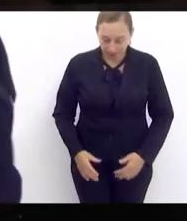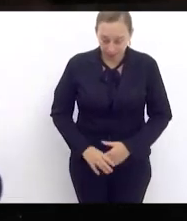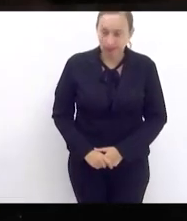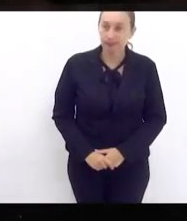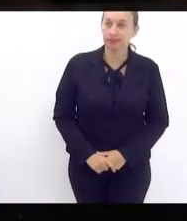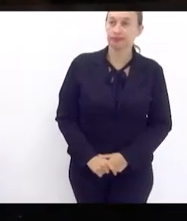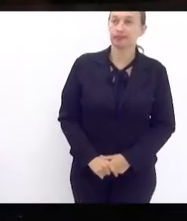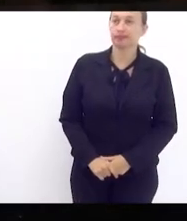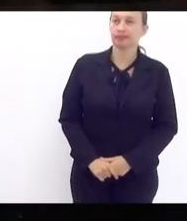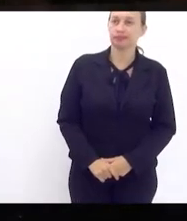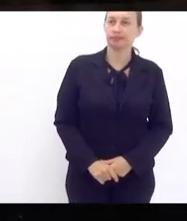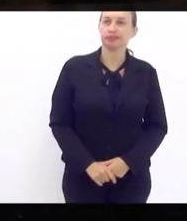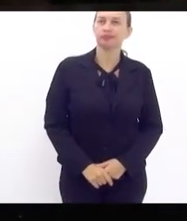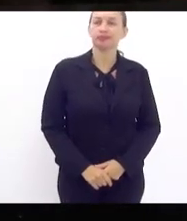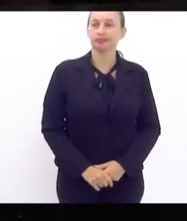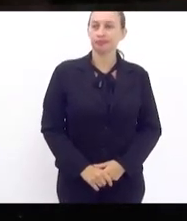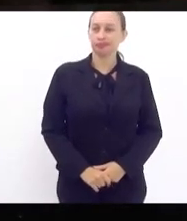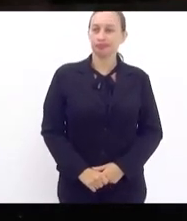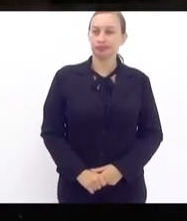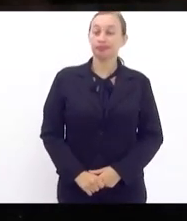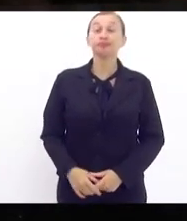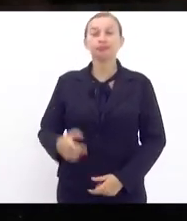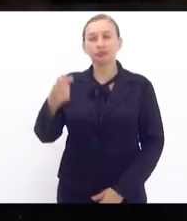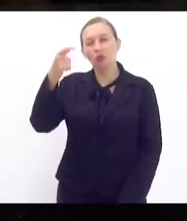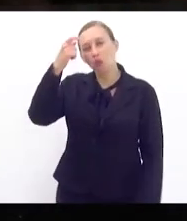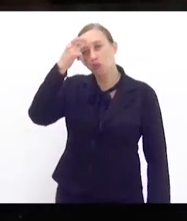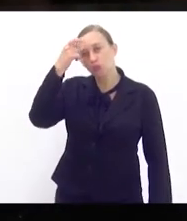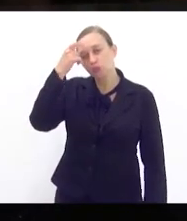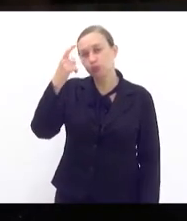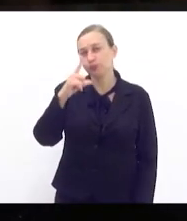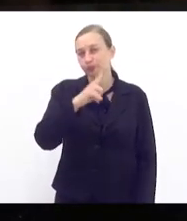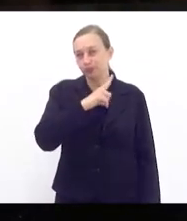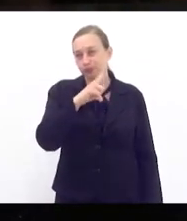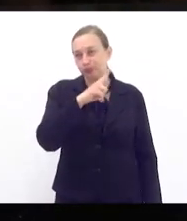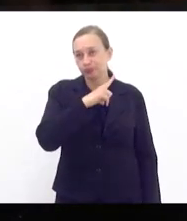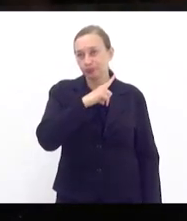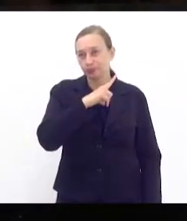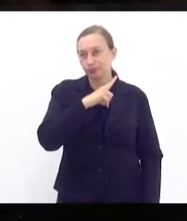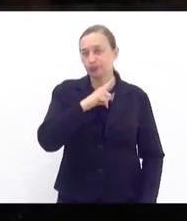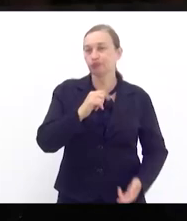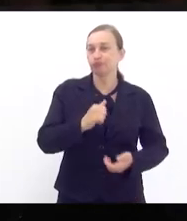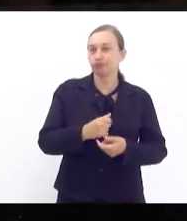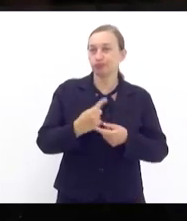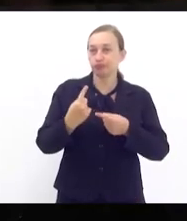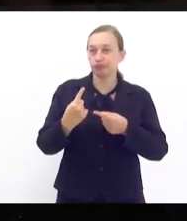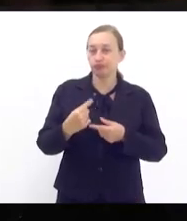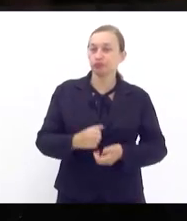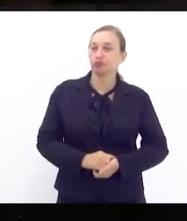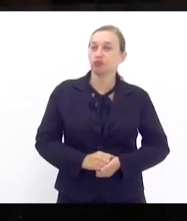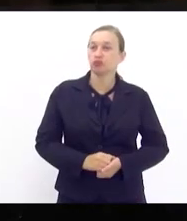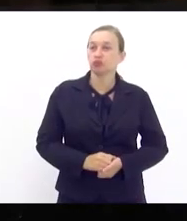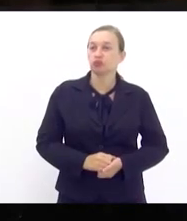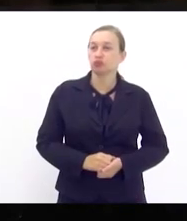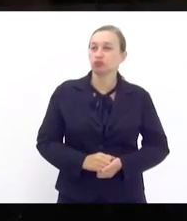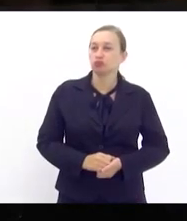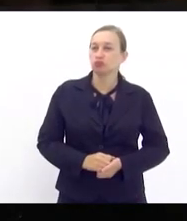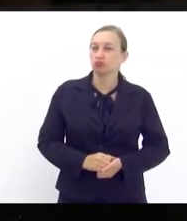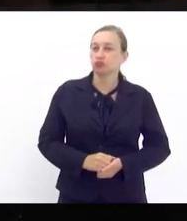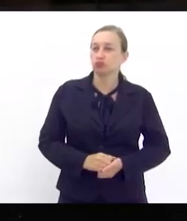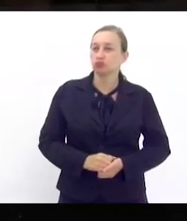A gente tem consciência de que suportou o nosso